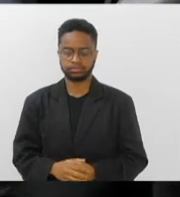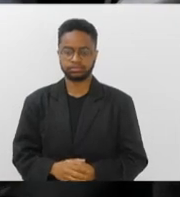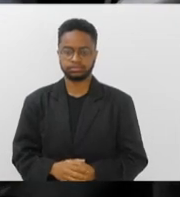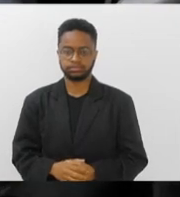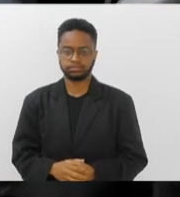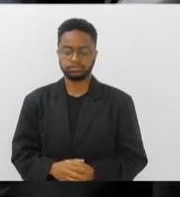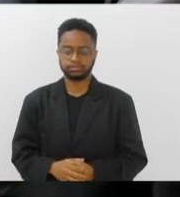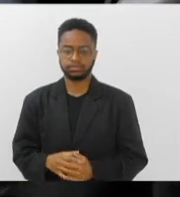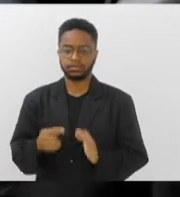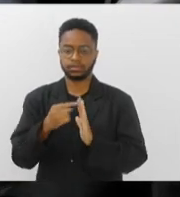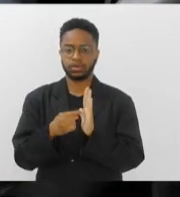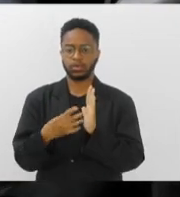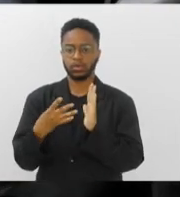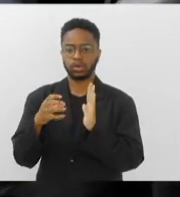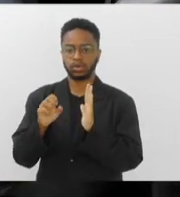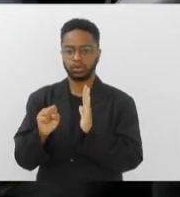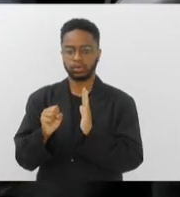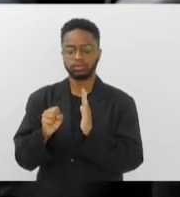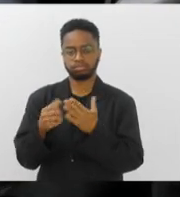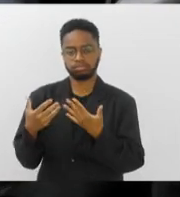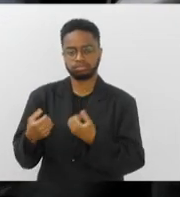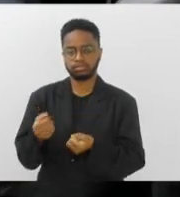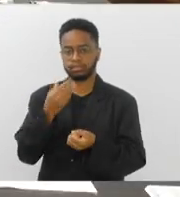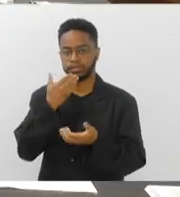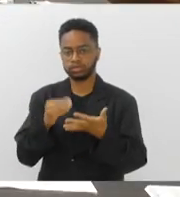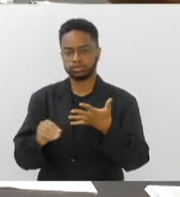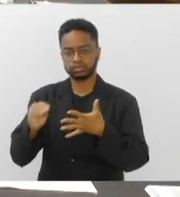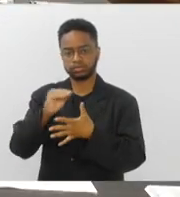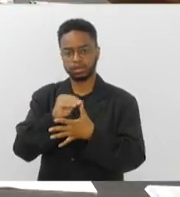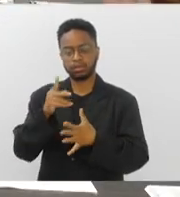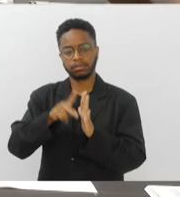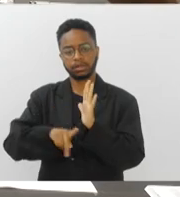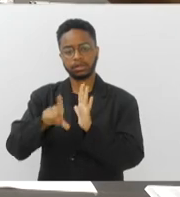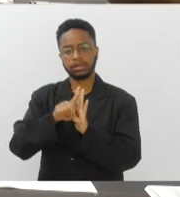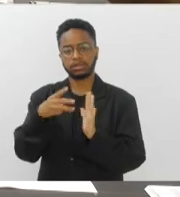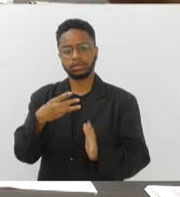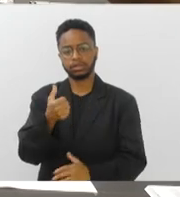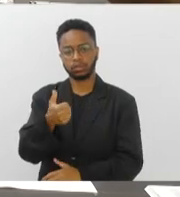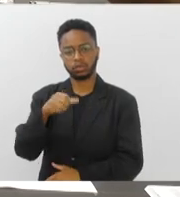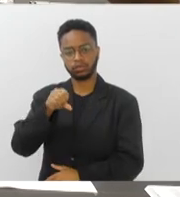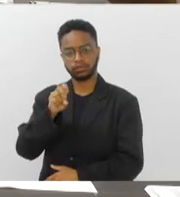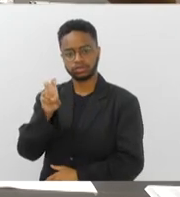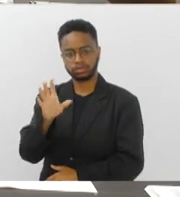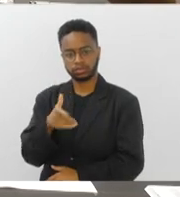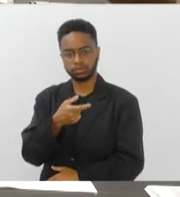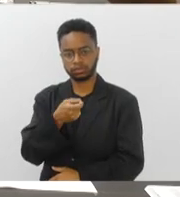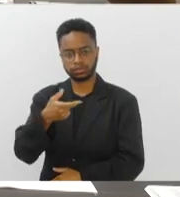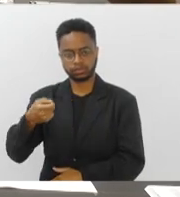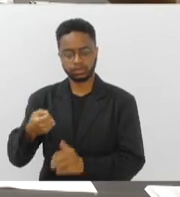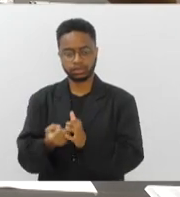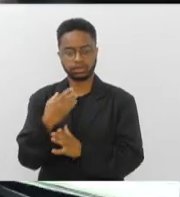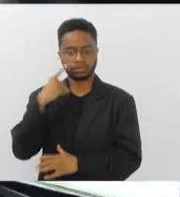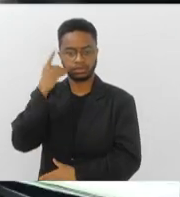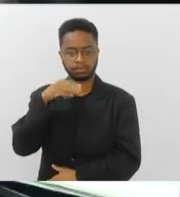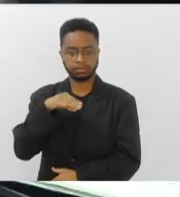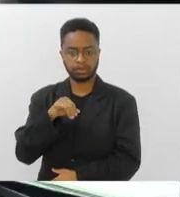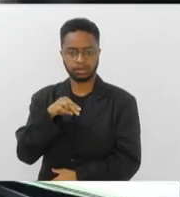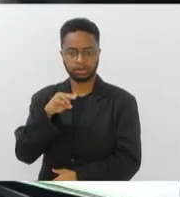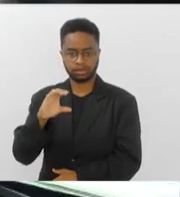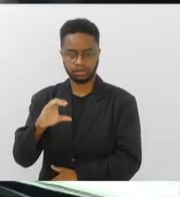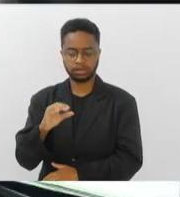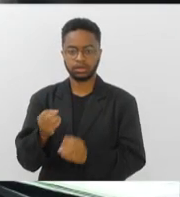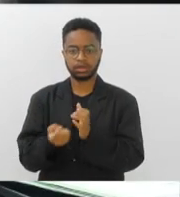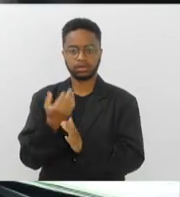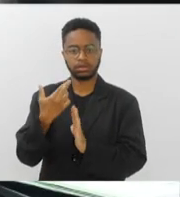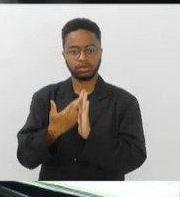É o 48 da pauta deferido o pedido de inversão. Trata-se do projeto de lei 3195 de 2020, de autoria do deputado Carlos Mink, que